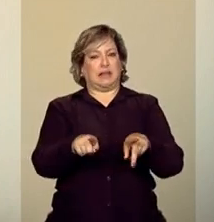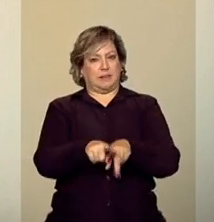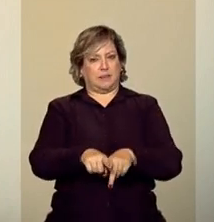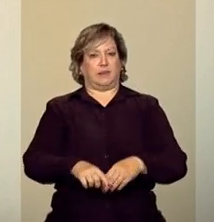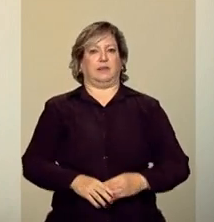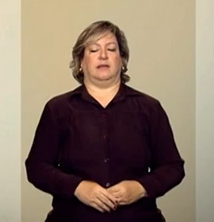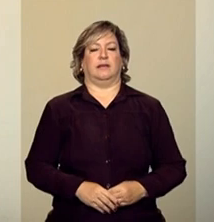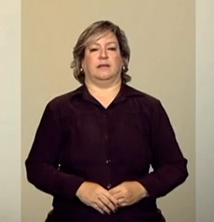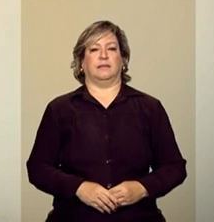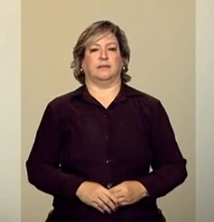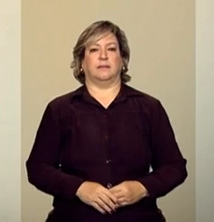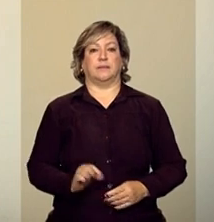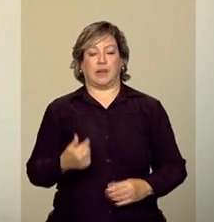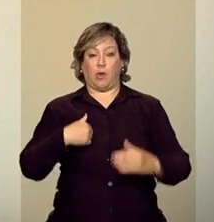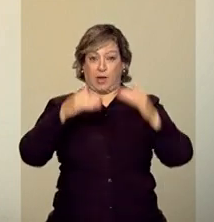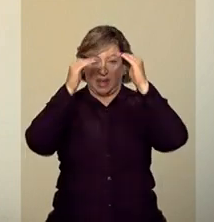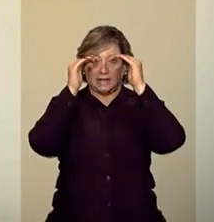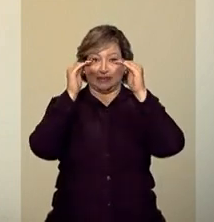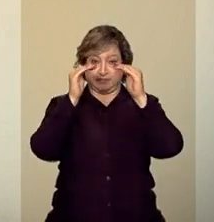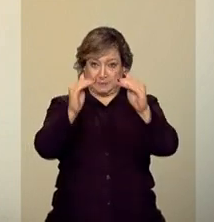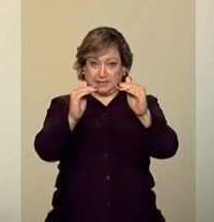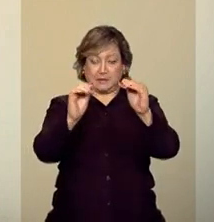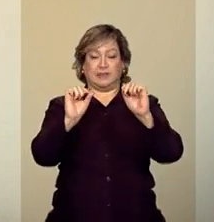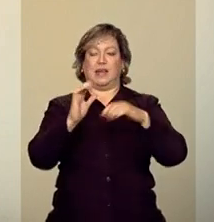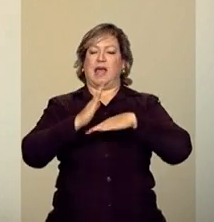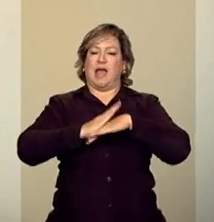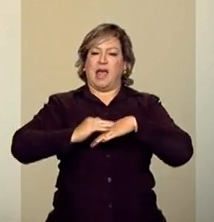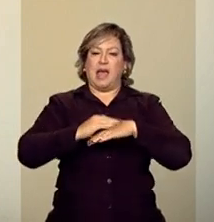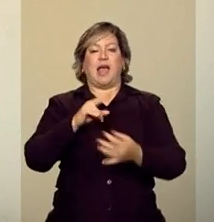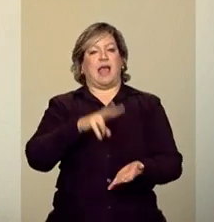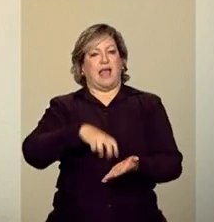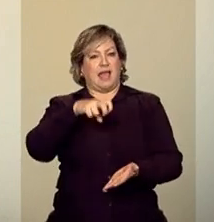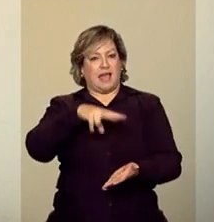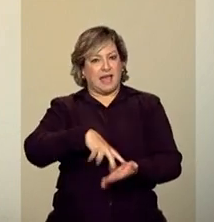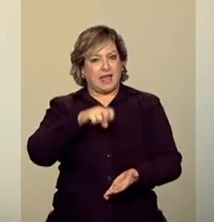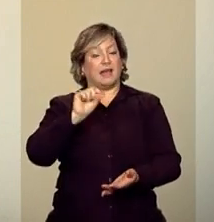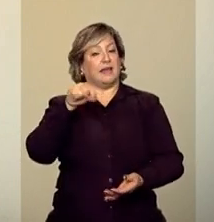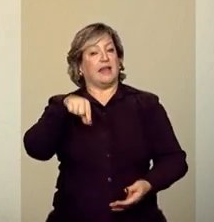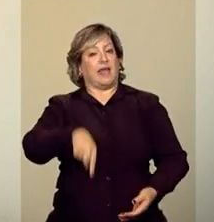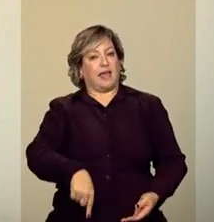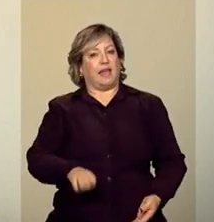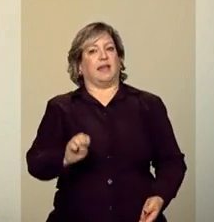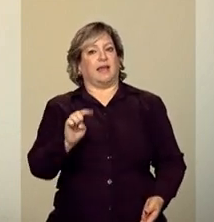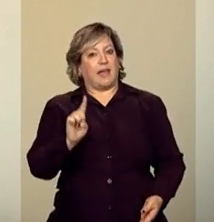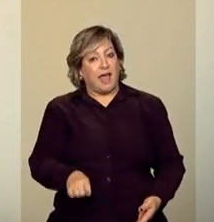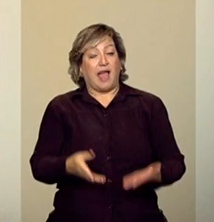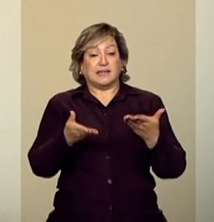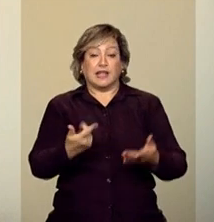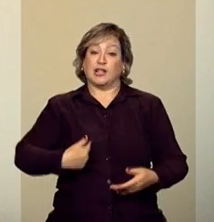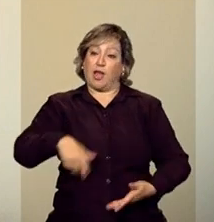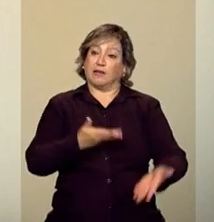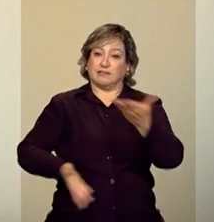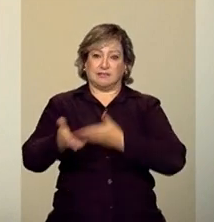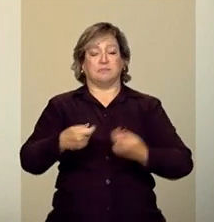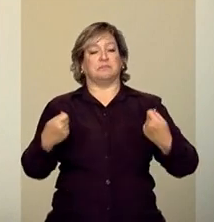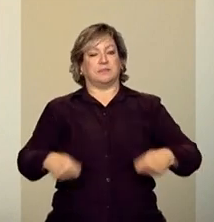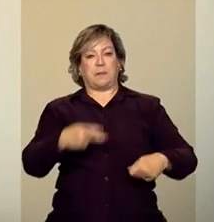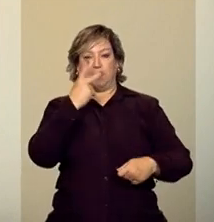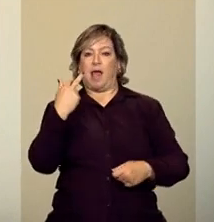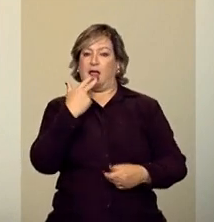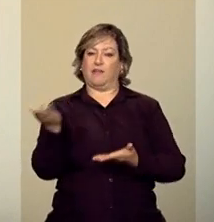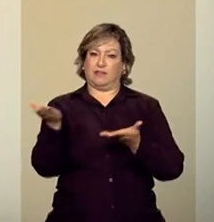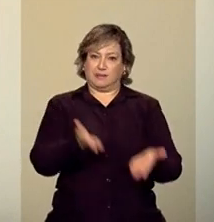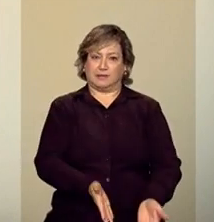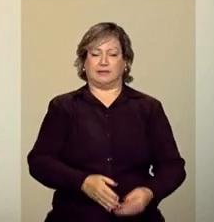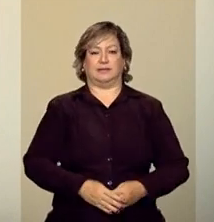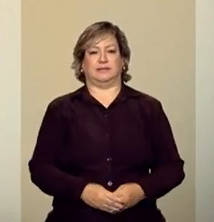deles. Respeito, carinho e alegria, é assim que devemos tratar os nossos